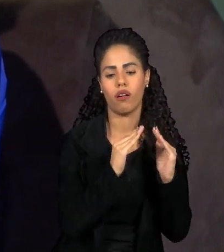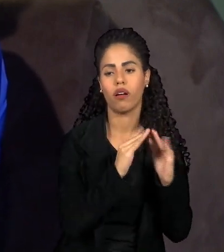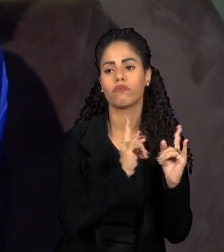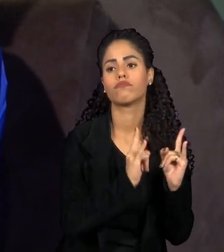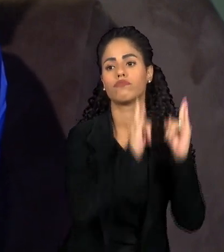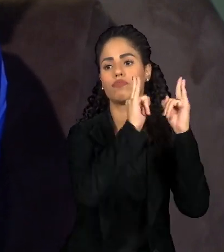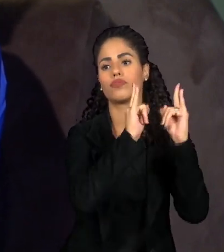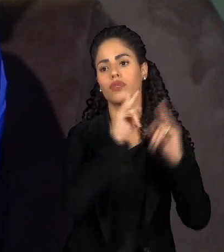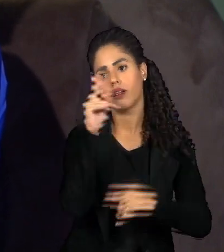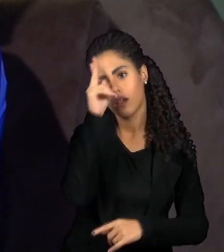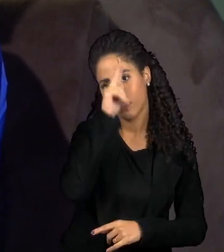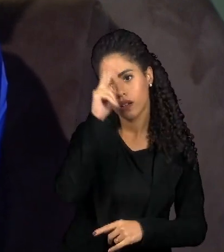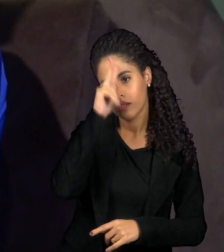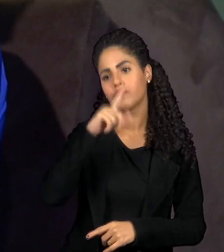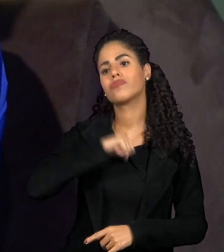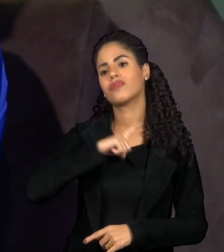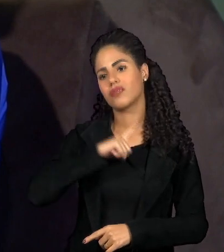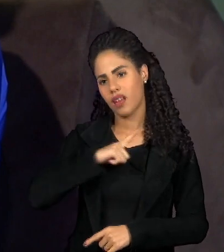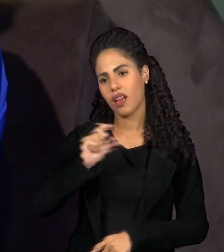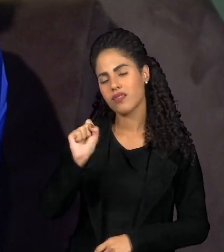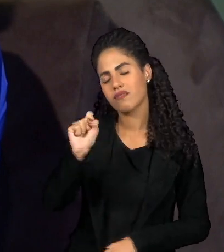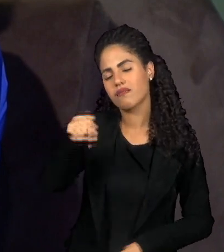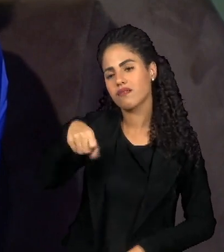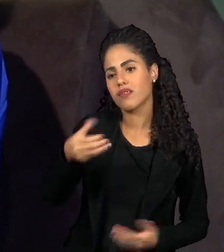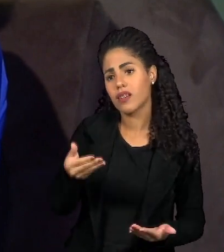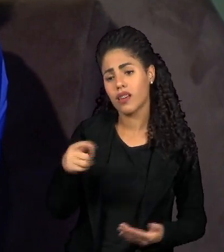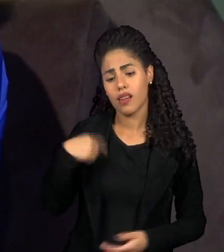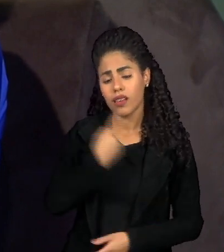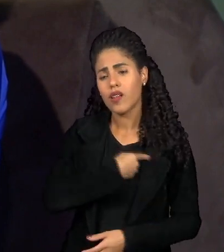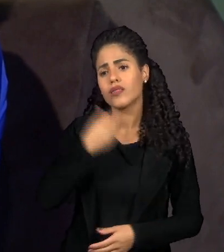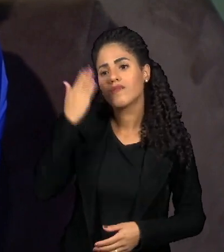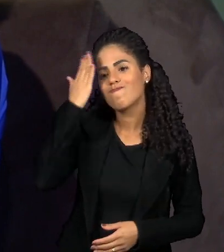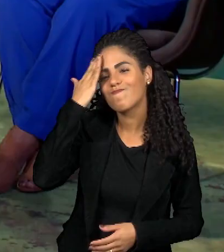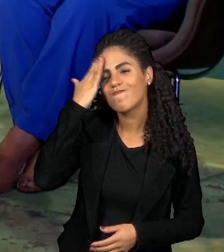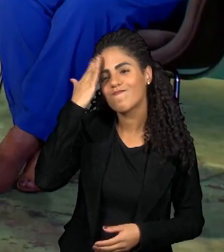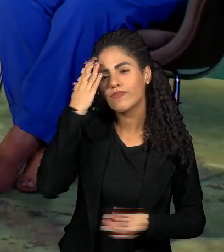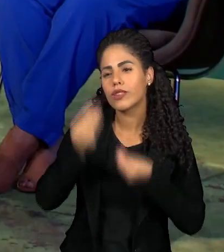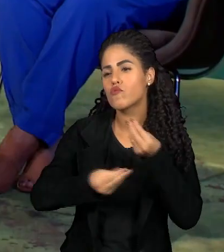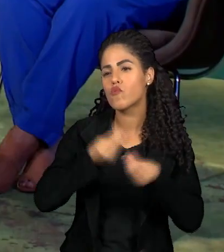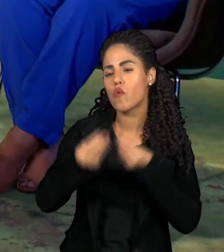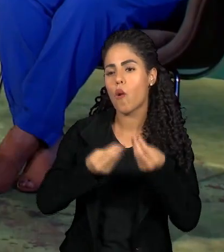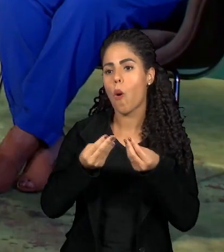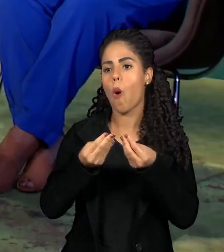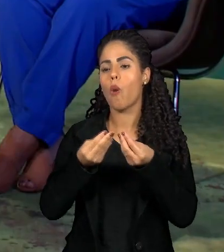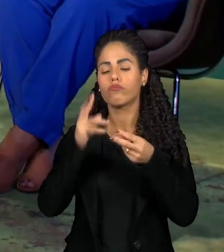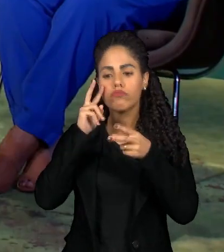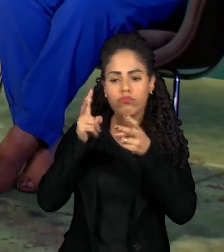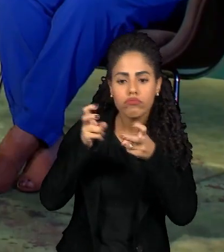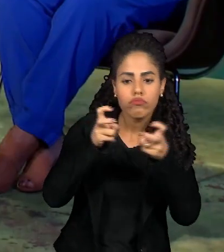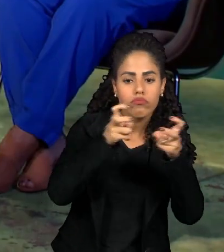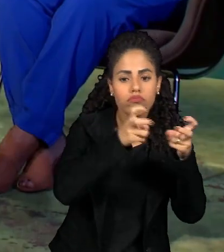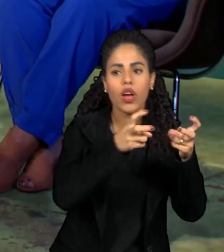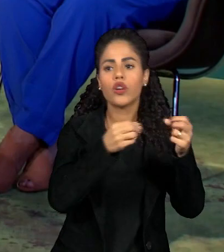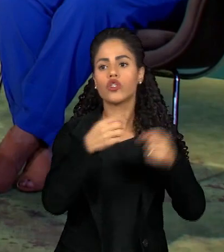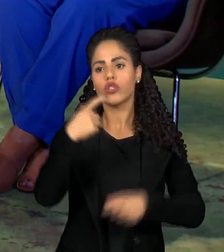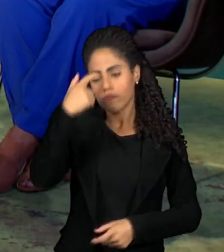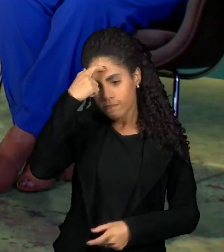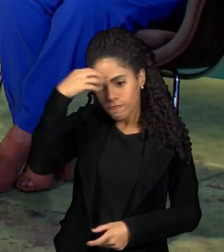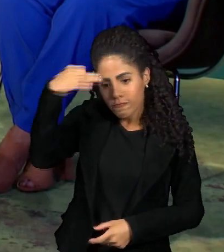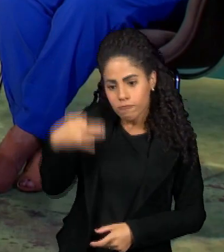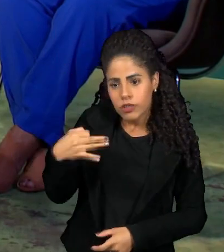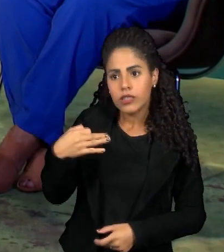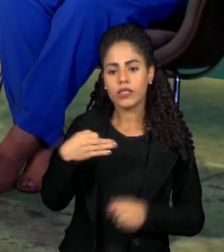contexto histórico envolvido realmente, né, que nós temos esse cenário, né, de concentração